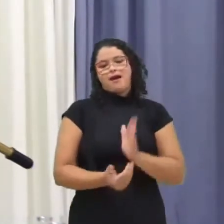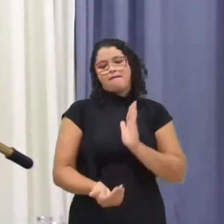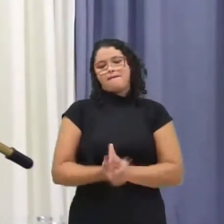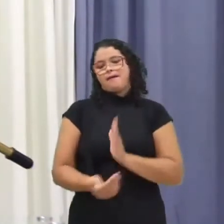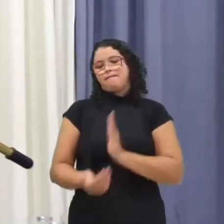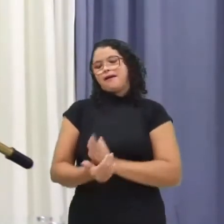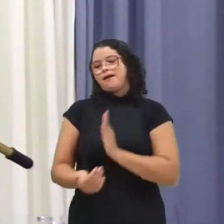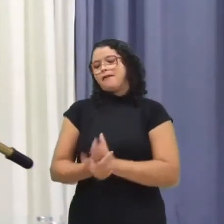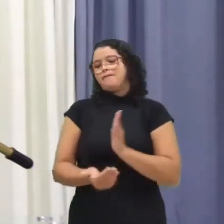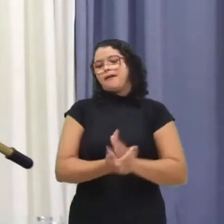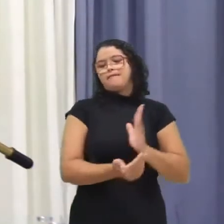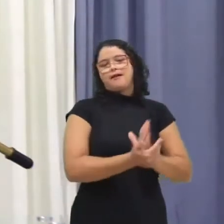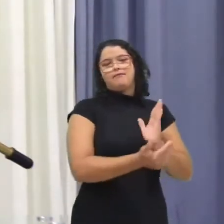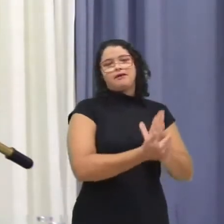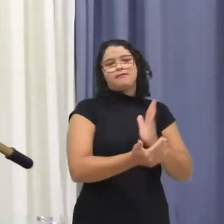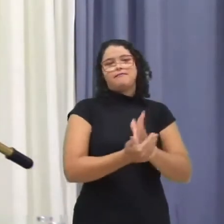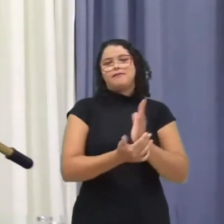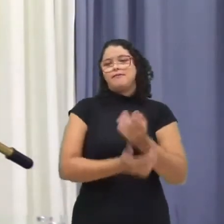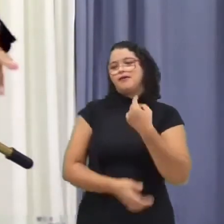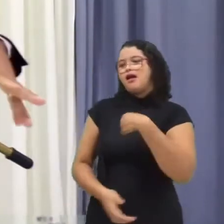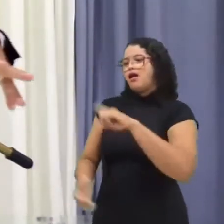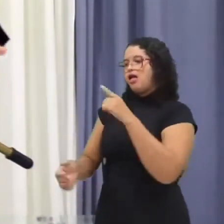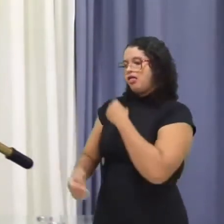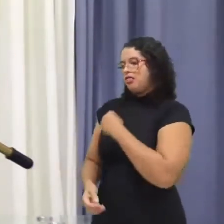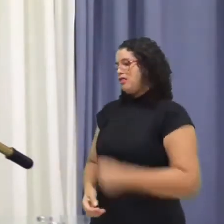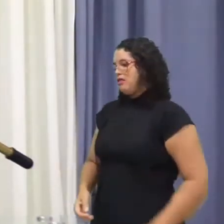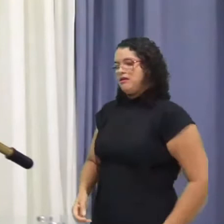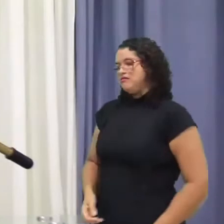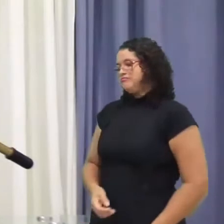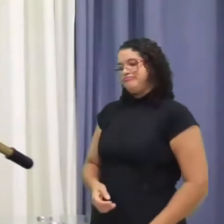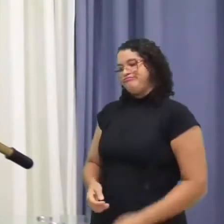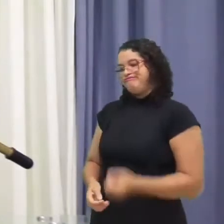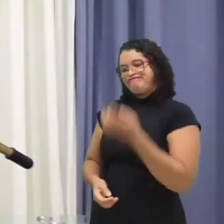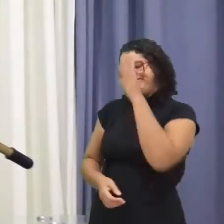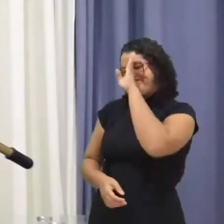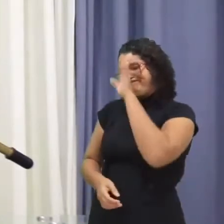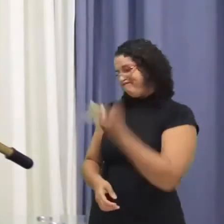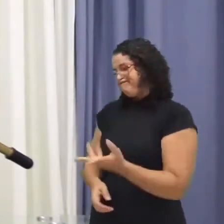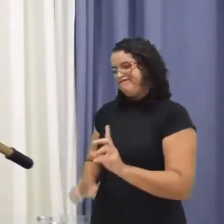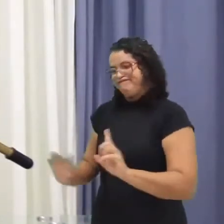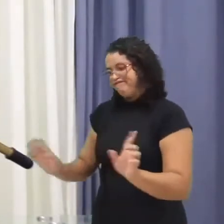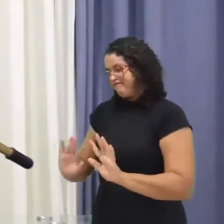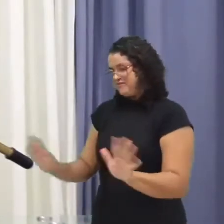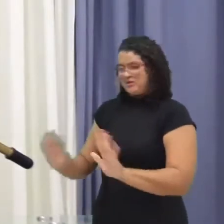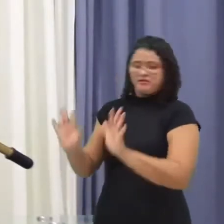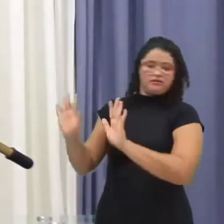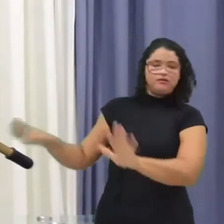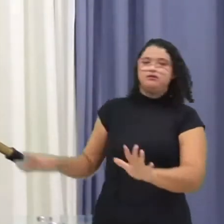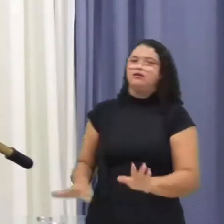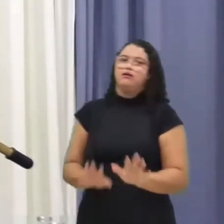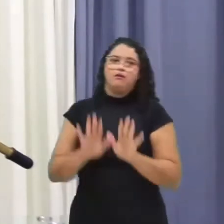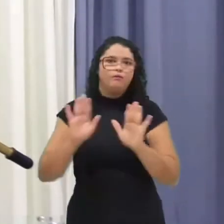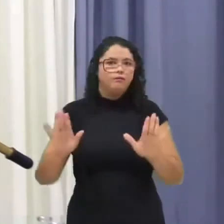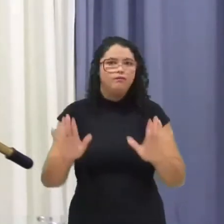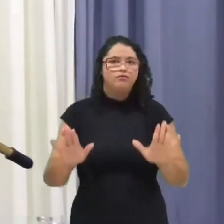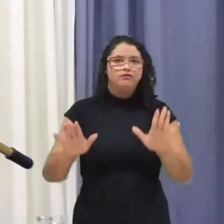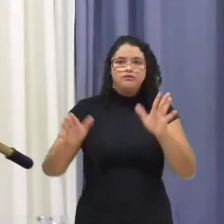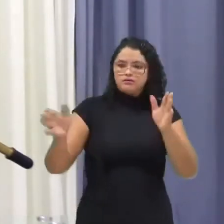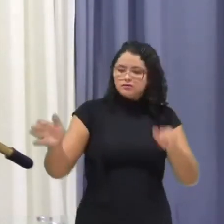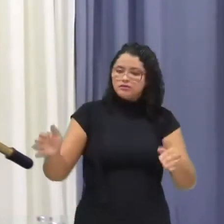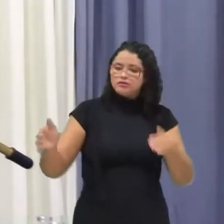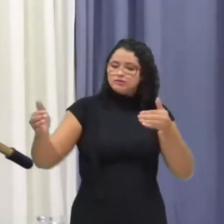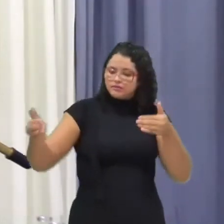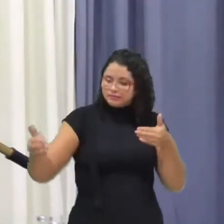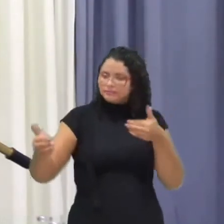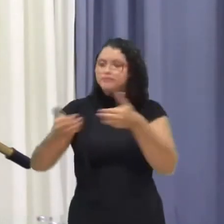céu. O Senhor foi lá e não deu certo, manda ele de volta. Nada disso. Não, chegou ao céu, está seguro. Já